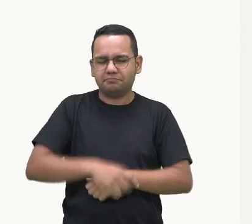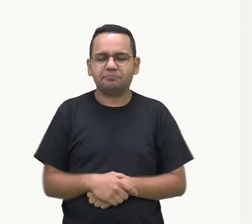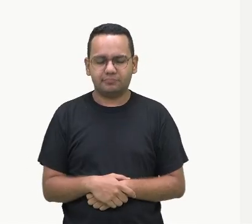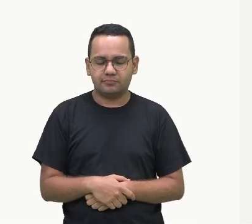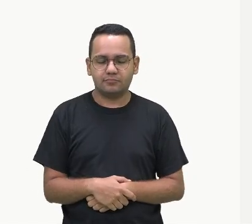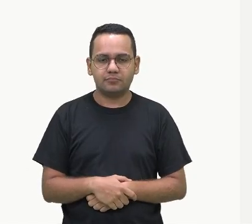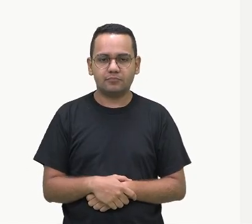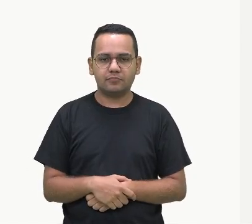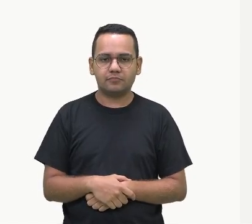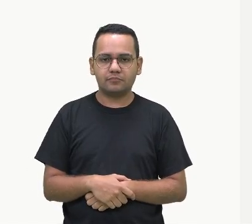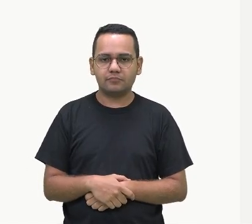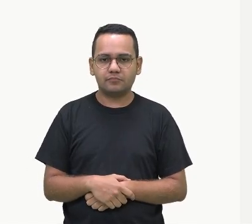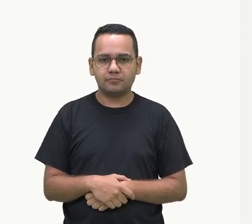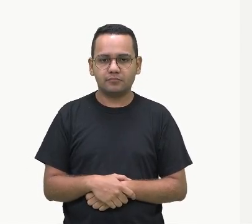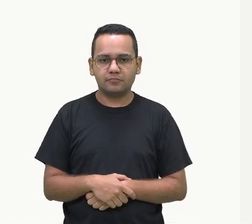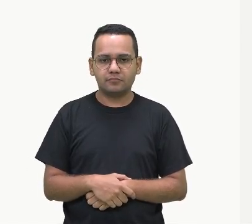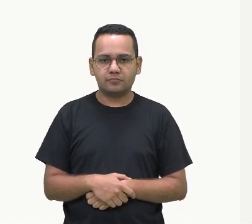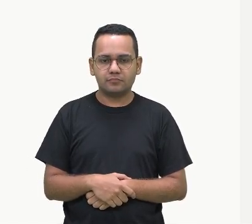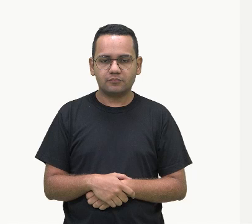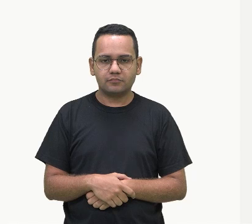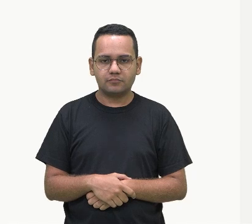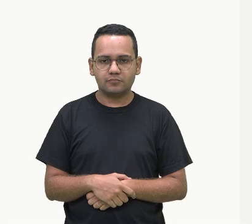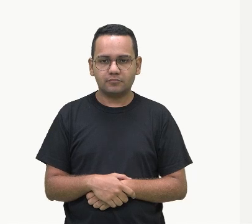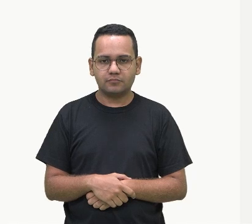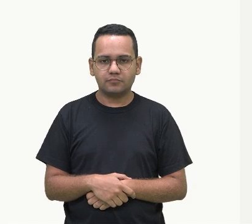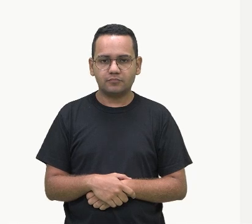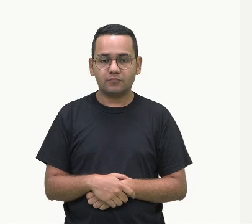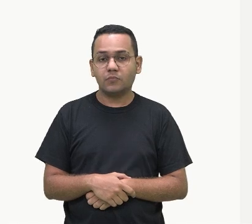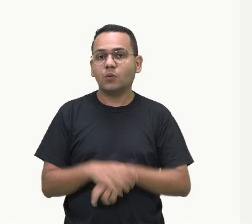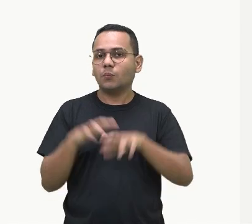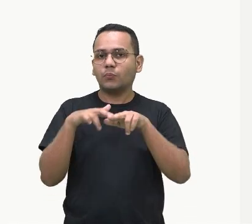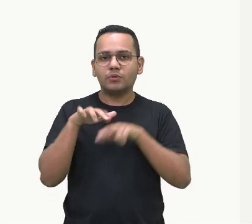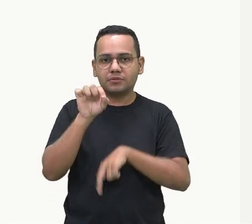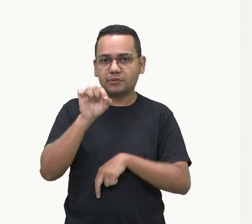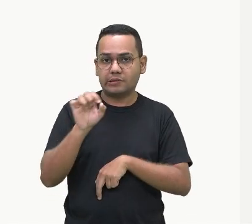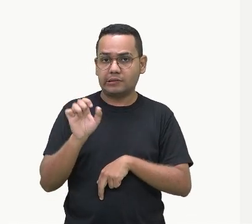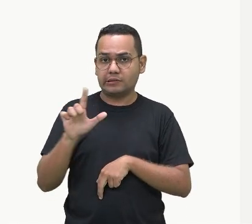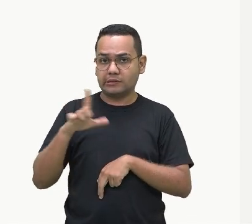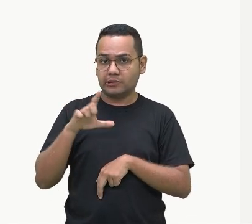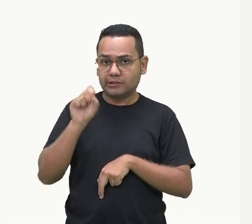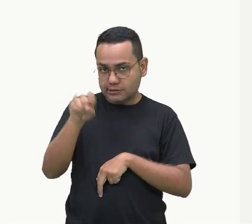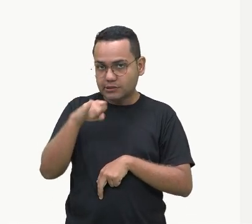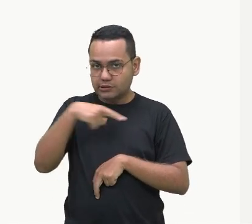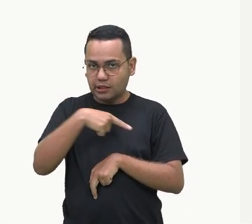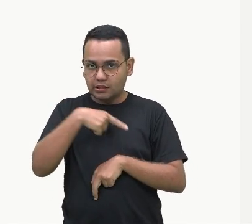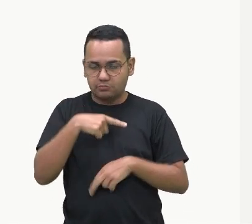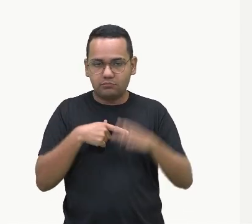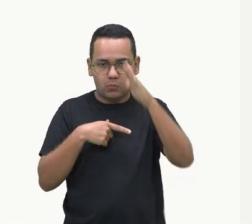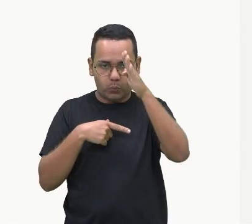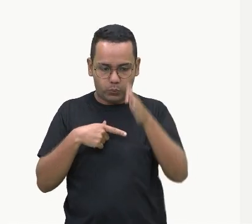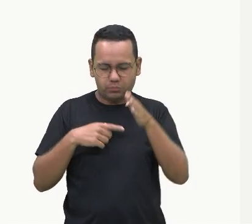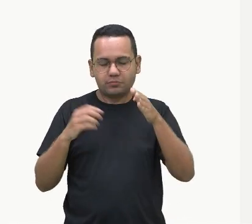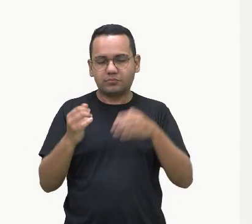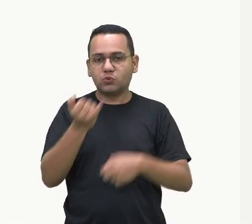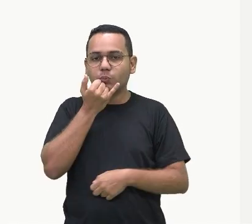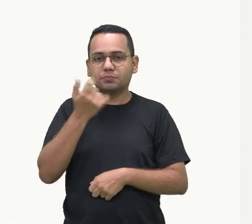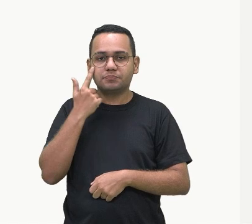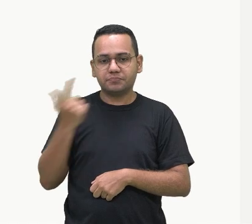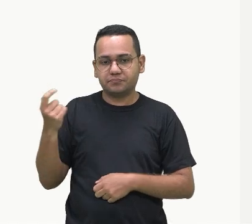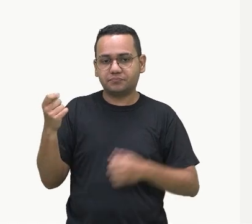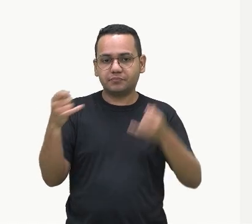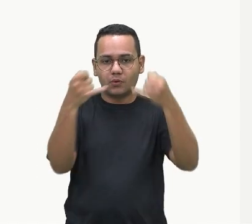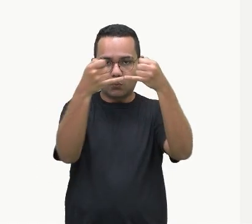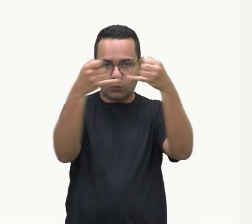Então, sempre que a gente tiver um feixe de retas paralelas, ok? Retas